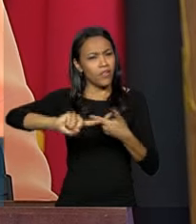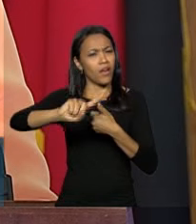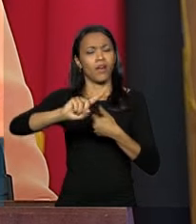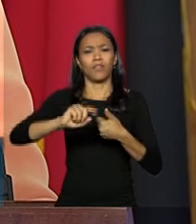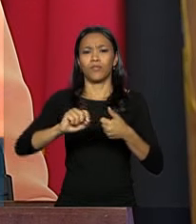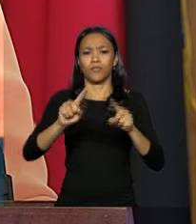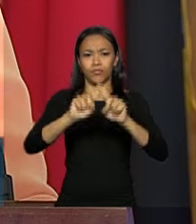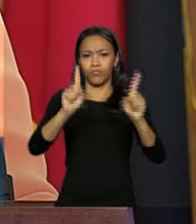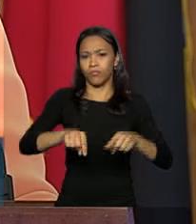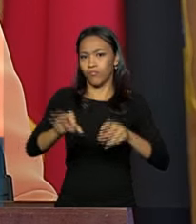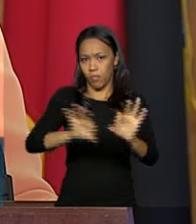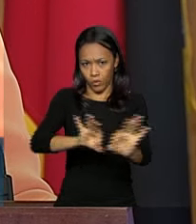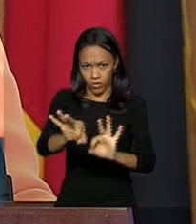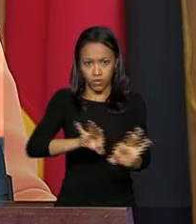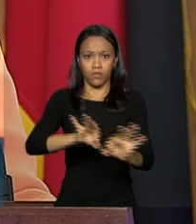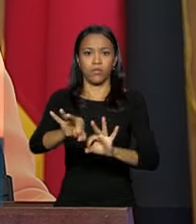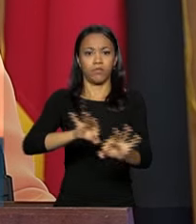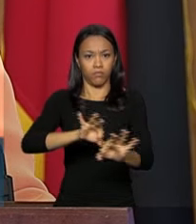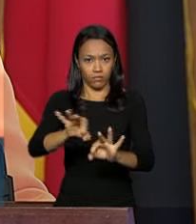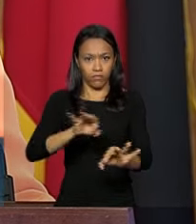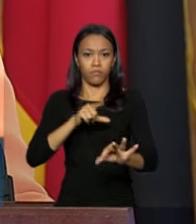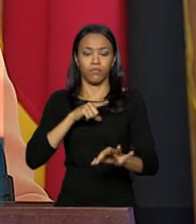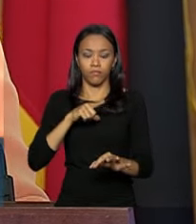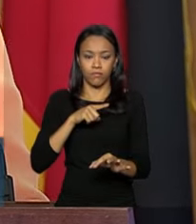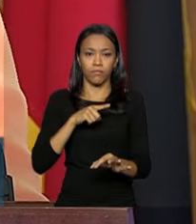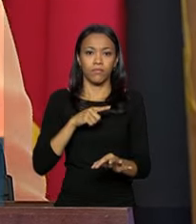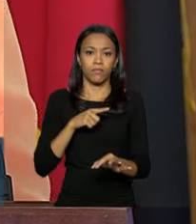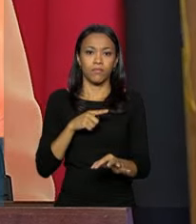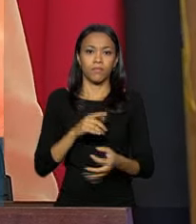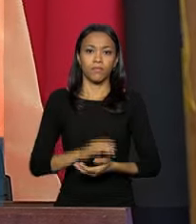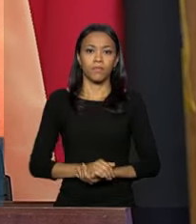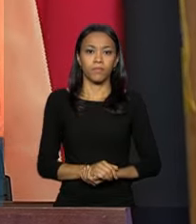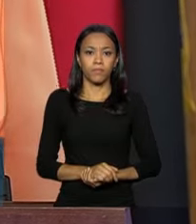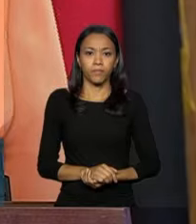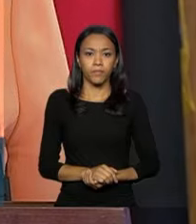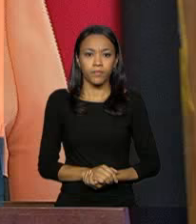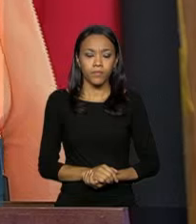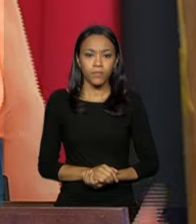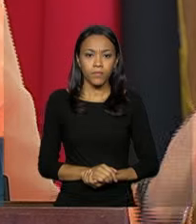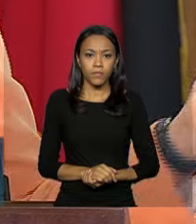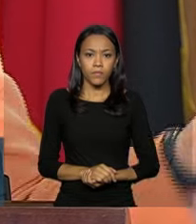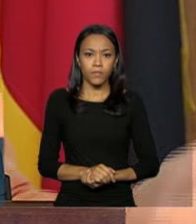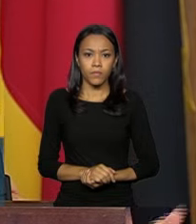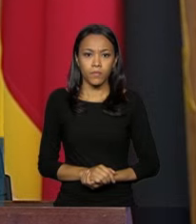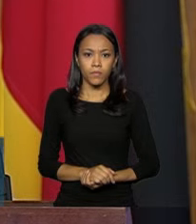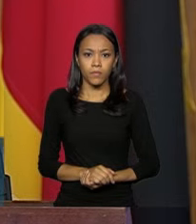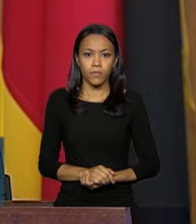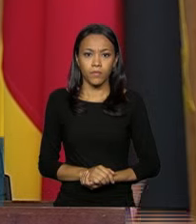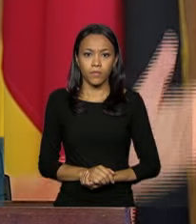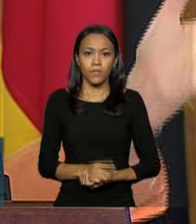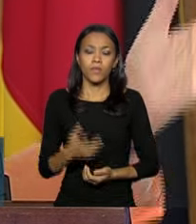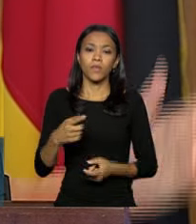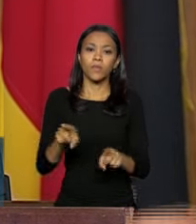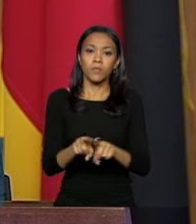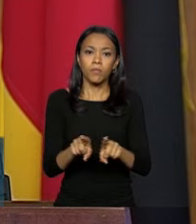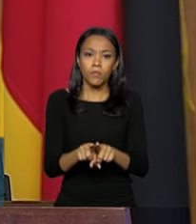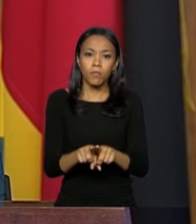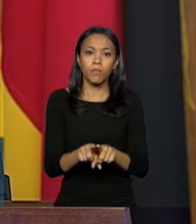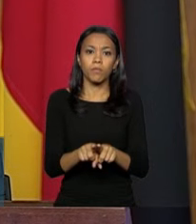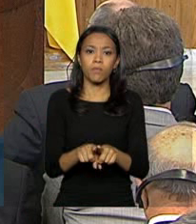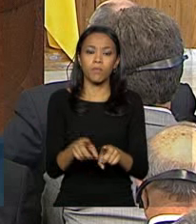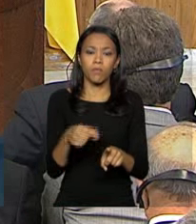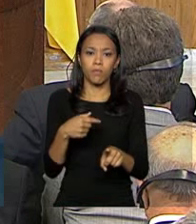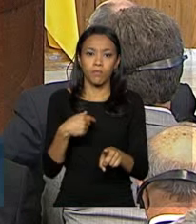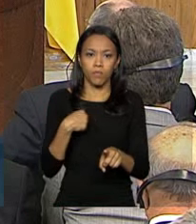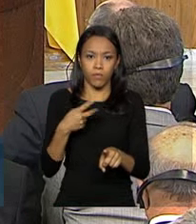projetos, enfim. E gostaria de referir também, do parte da da Alemanha. Agradecer a